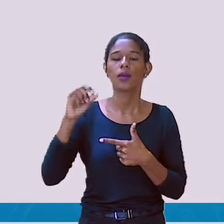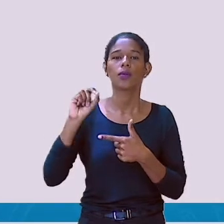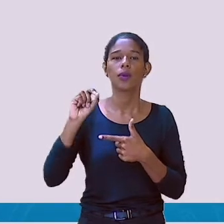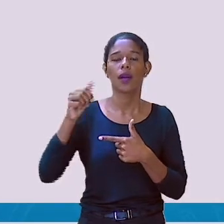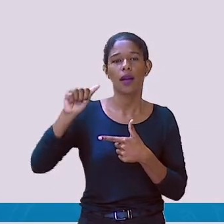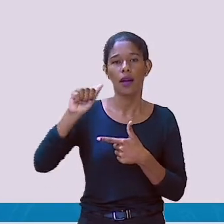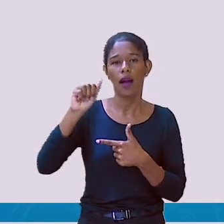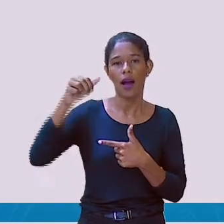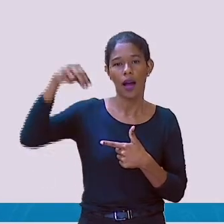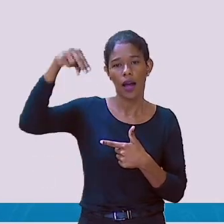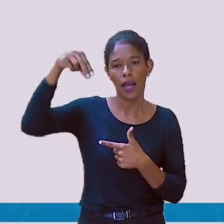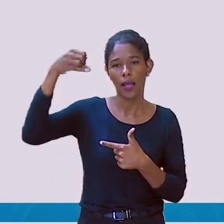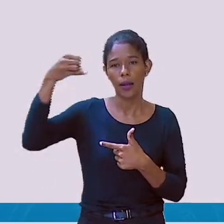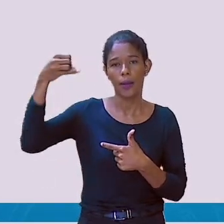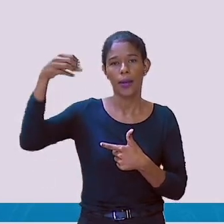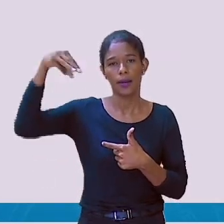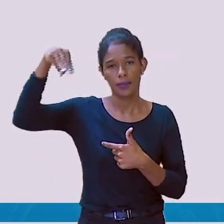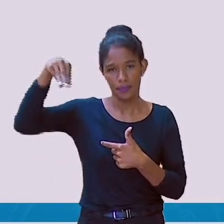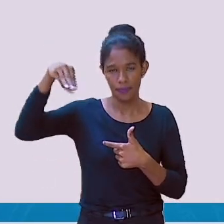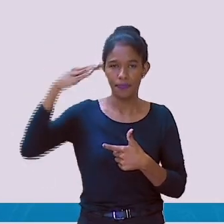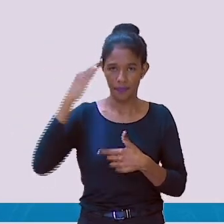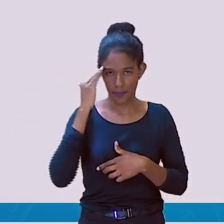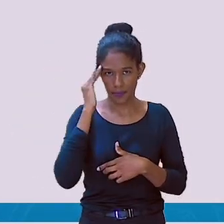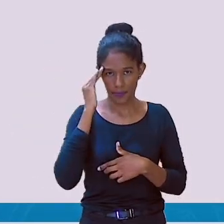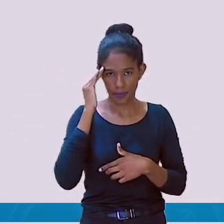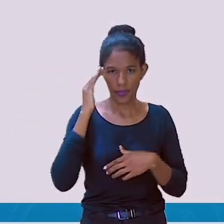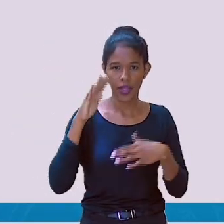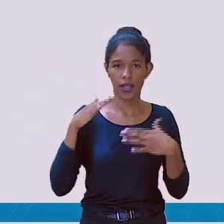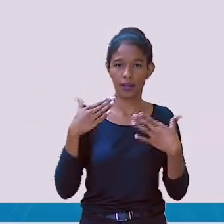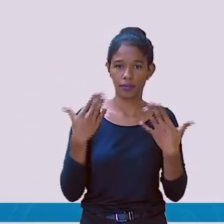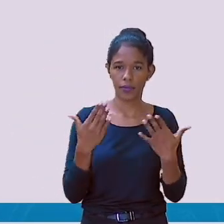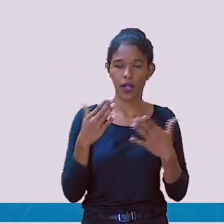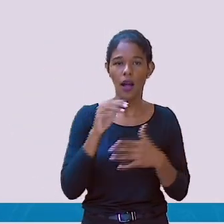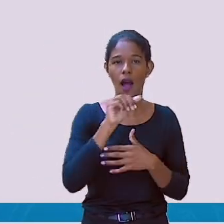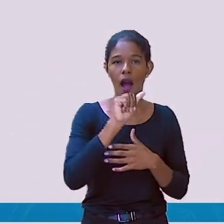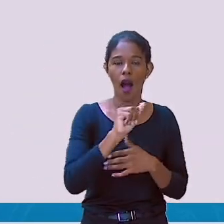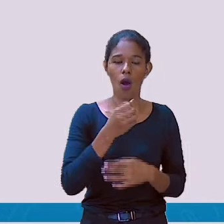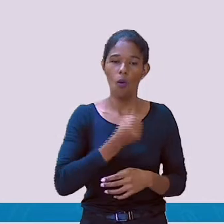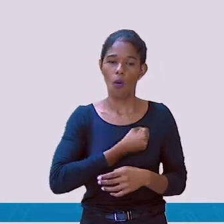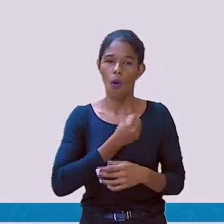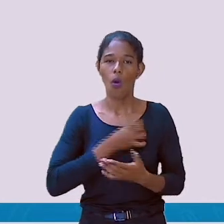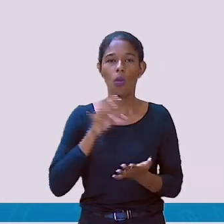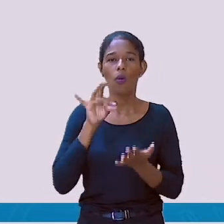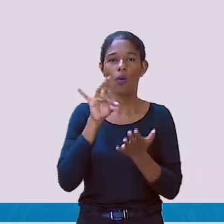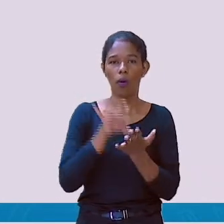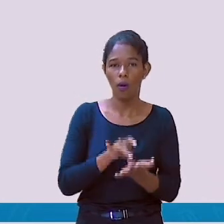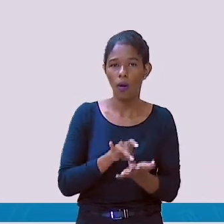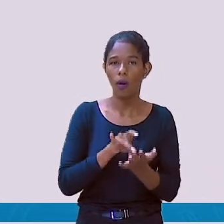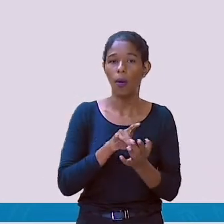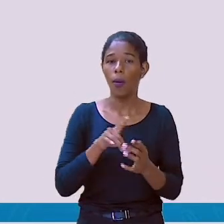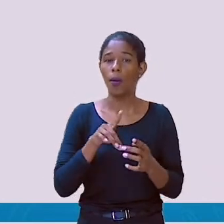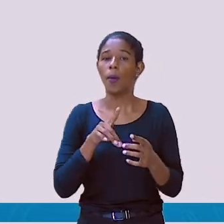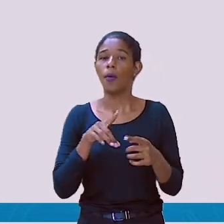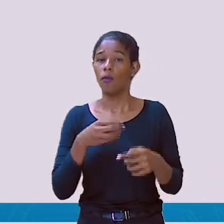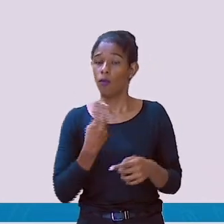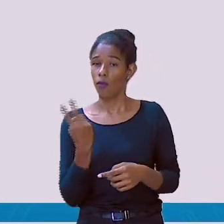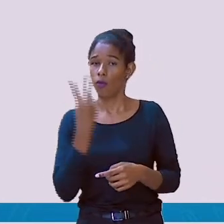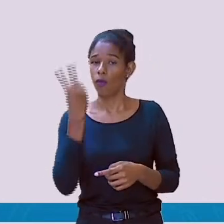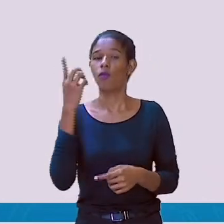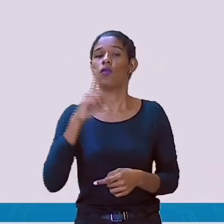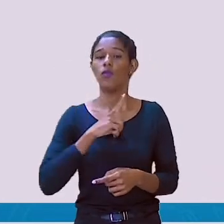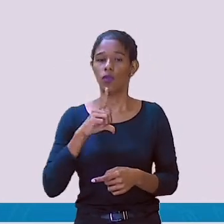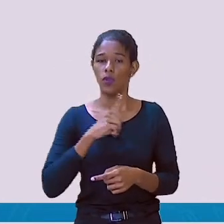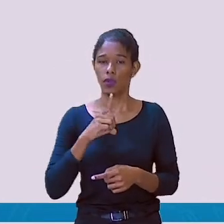e subtraímos os expoentes. A é um número real não nulo e N e M são